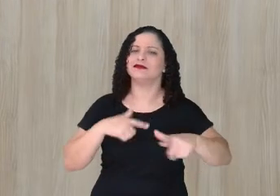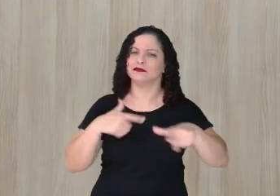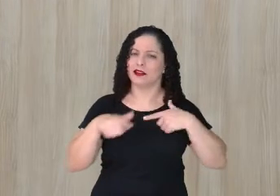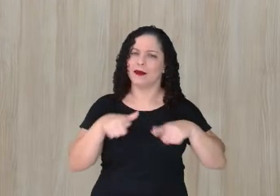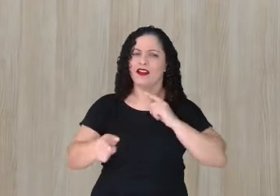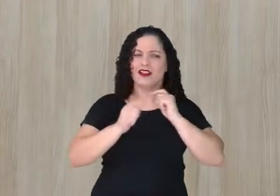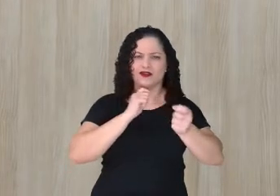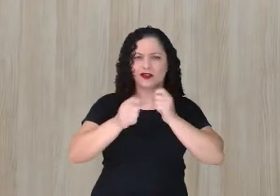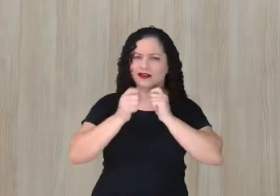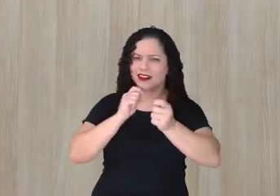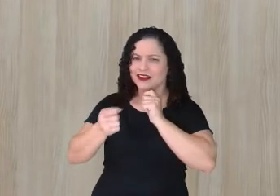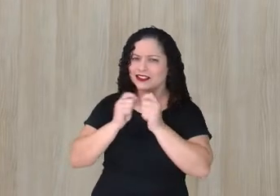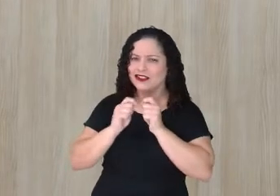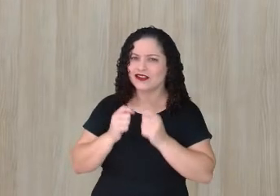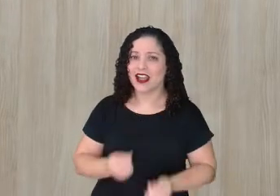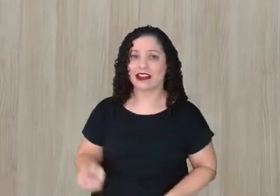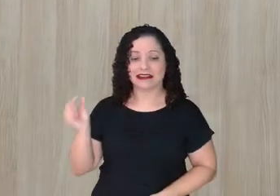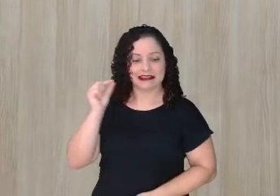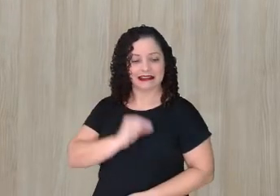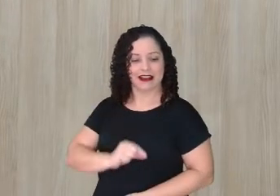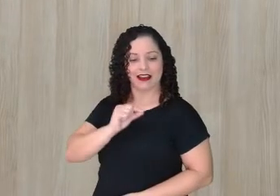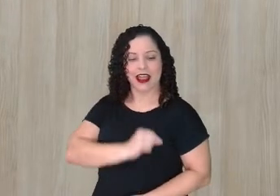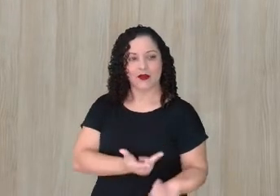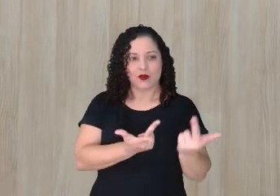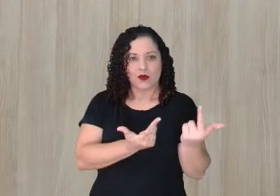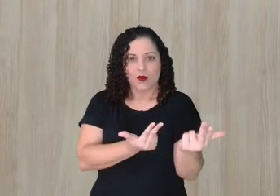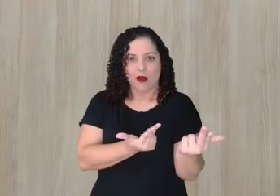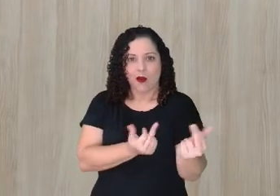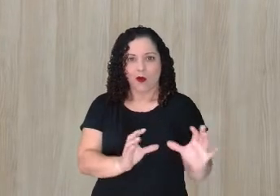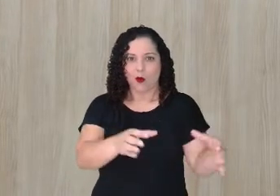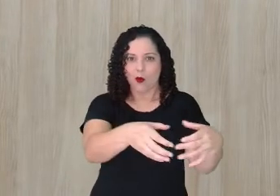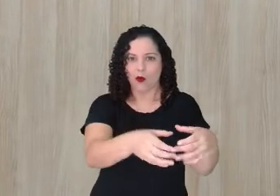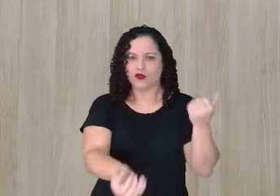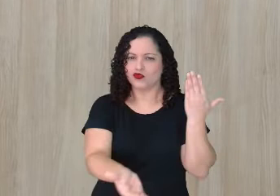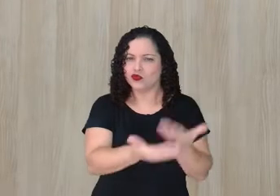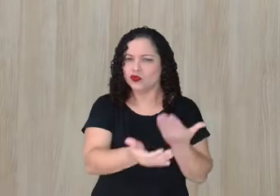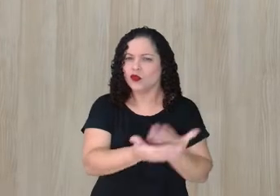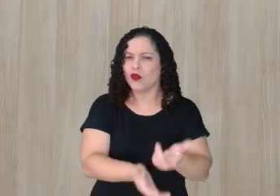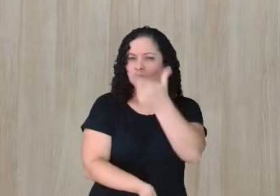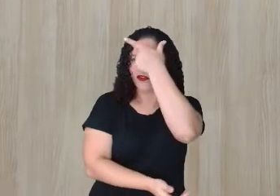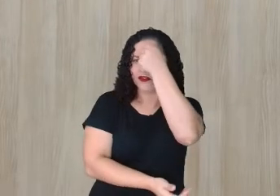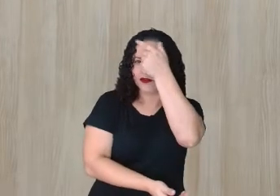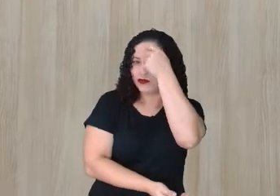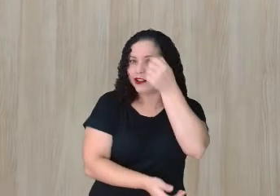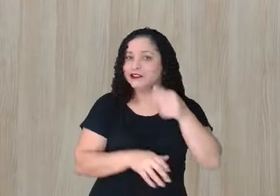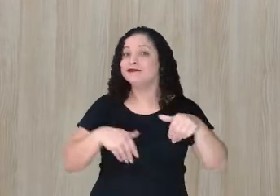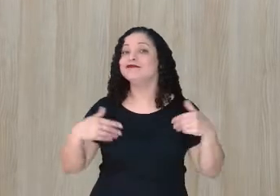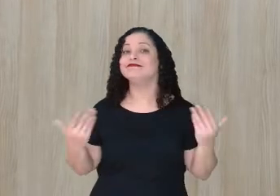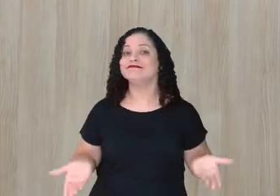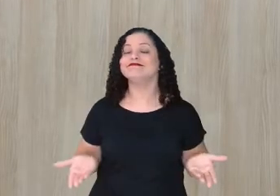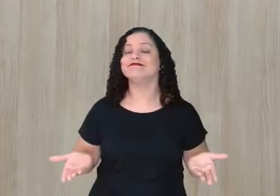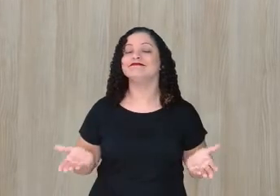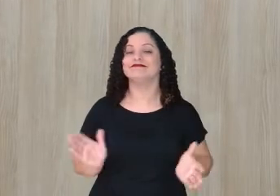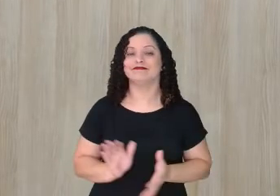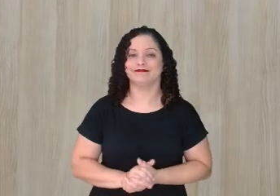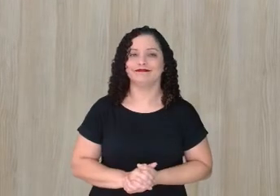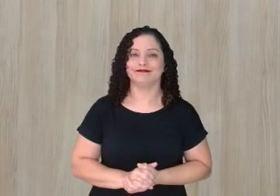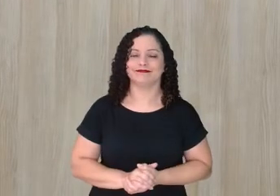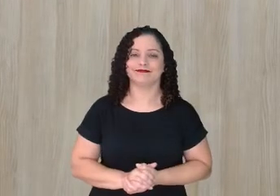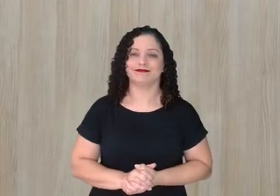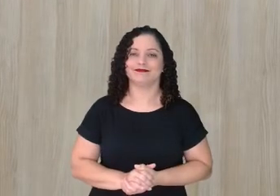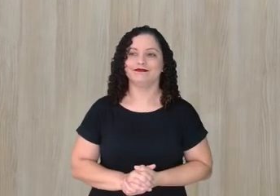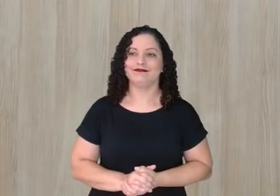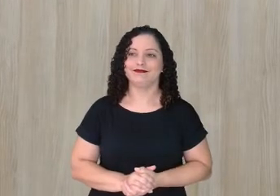jornalismo e recebendo da mesma forma que aqueles que estudaram, que se especializaram? Na hora que